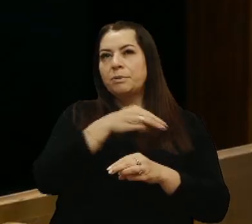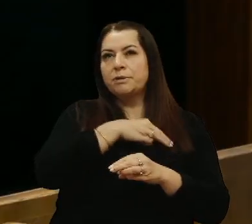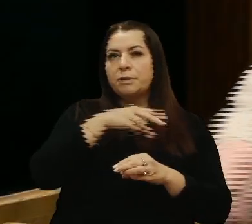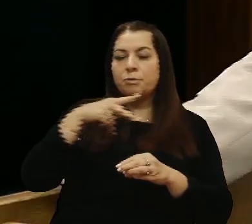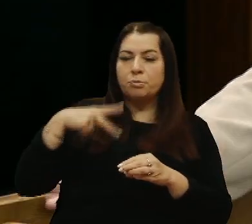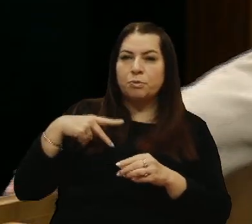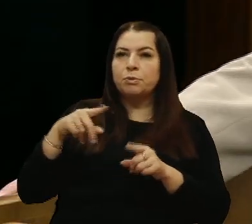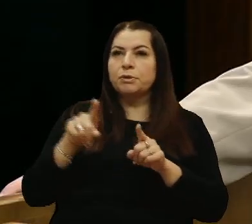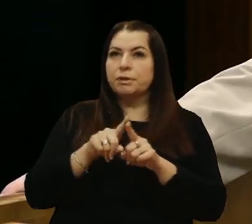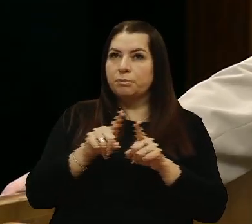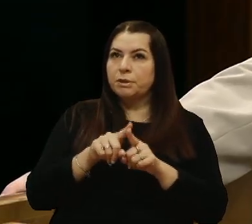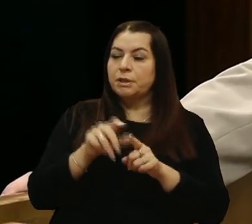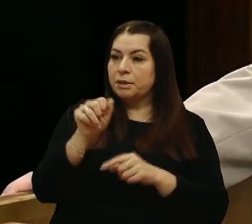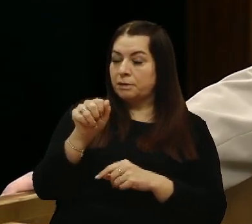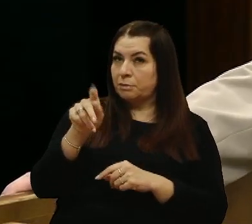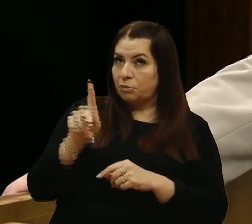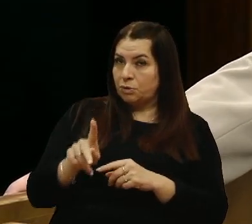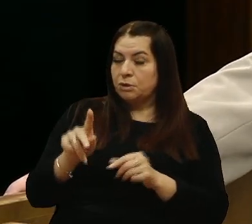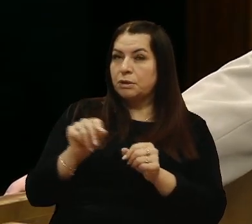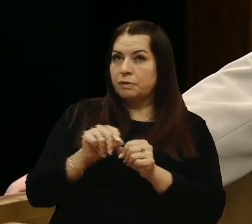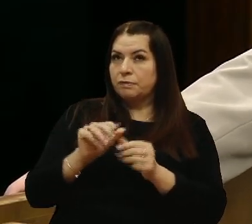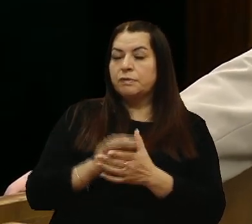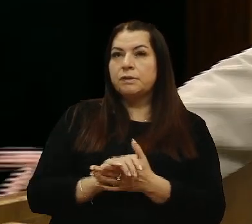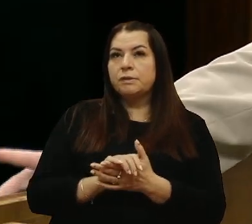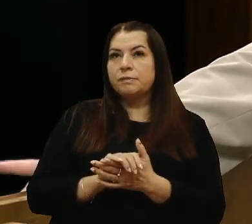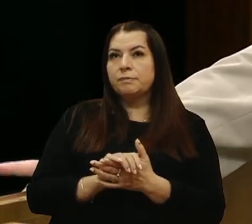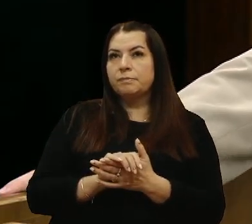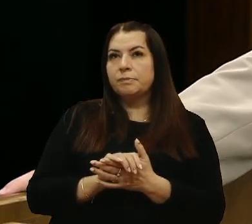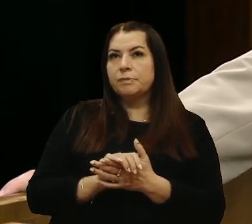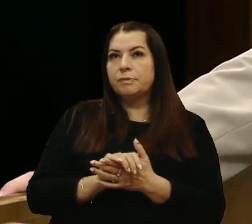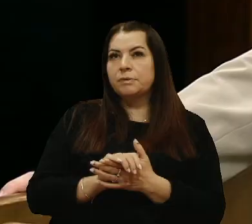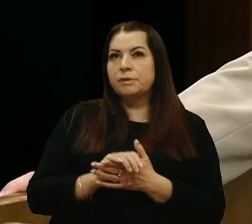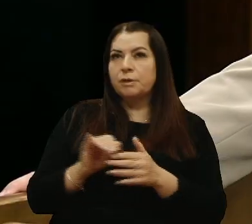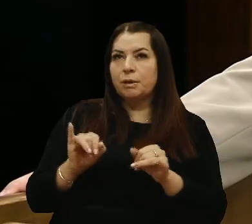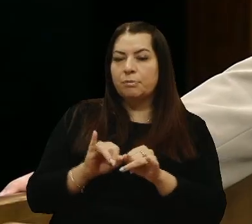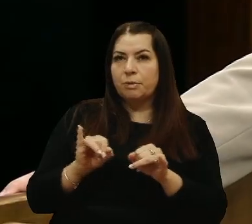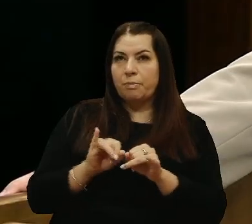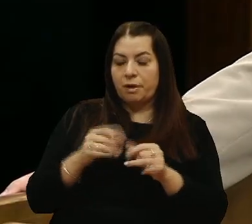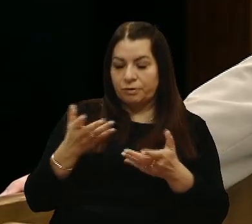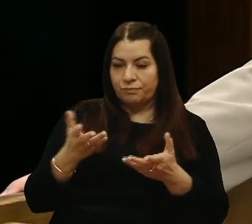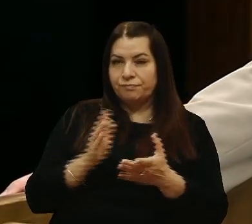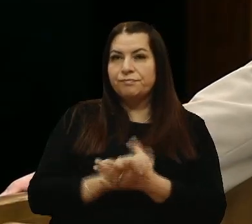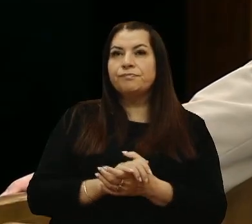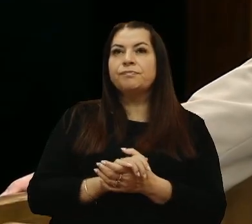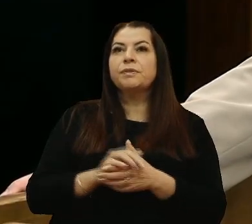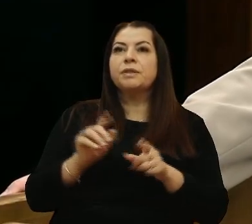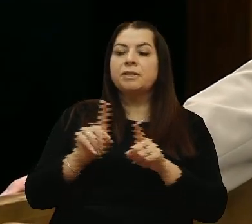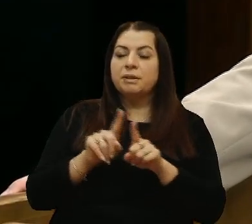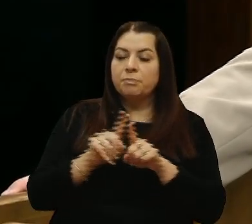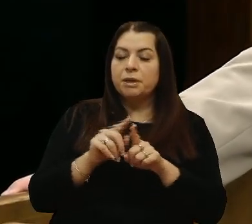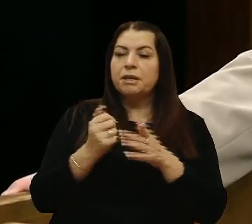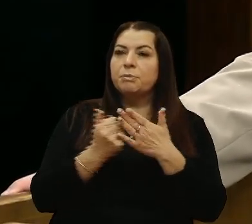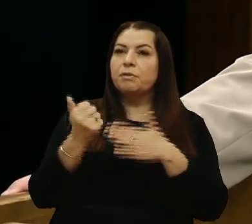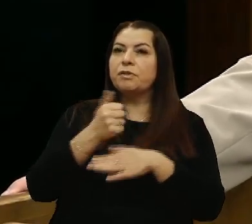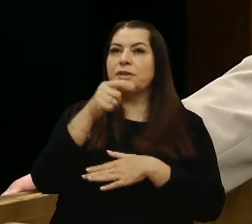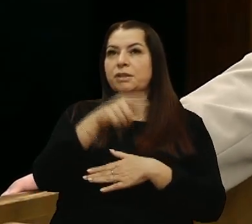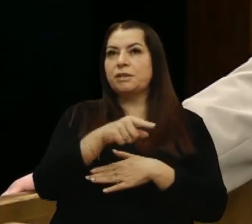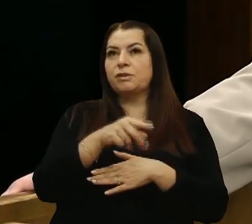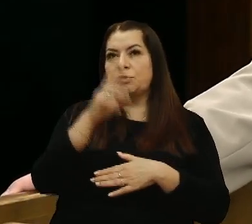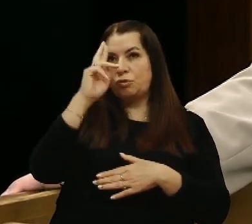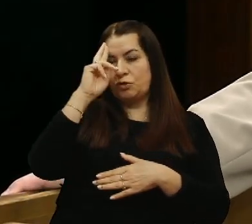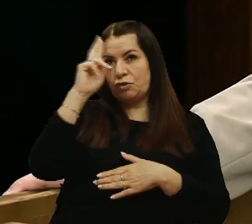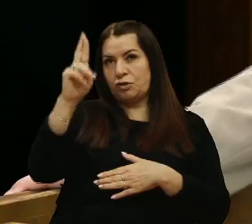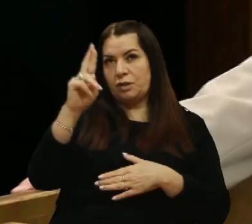forma, se aposentam quando fazem uma bobagem tamanha. Tem privilégio o chefe do Poder